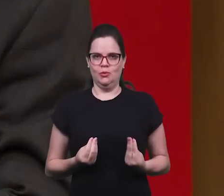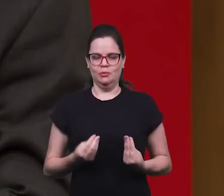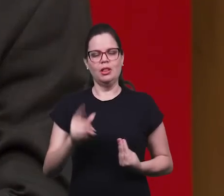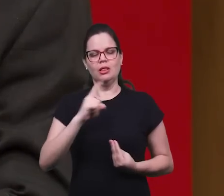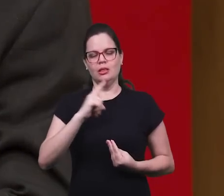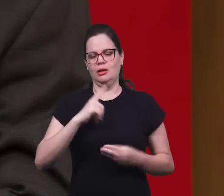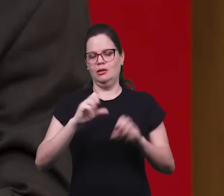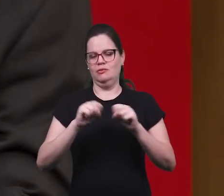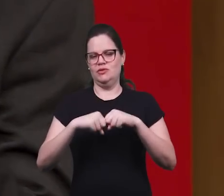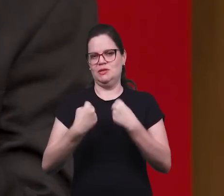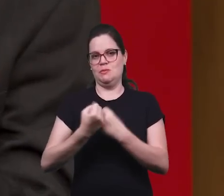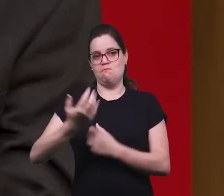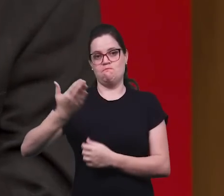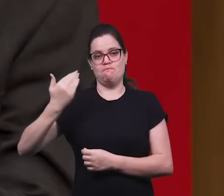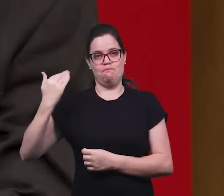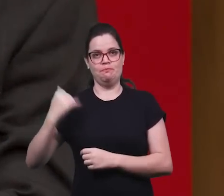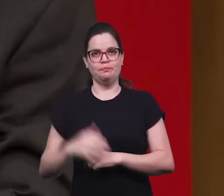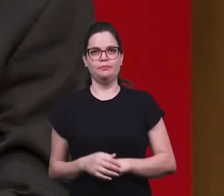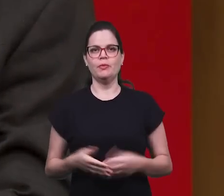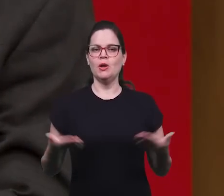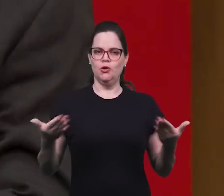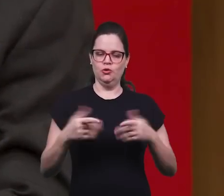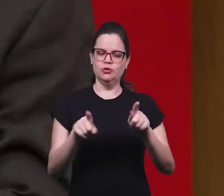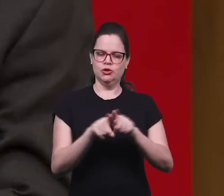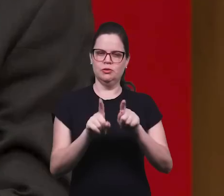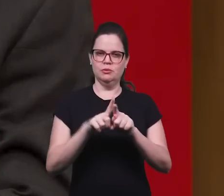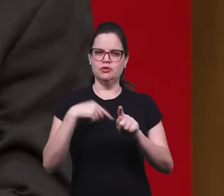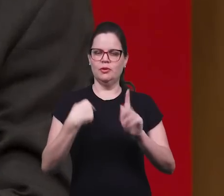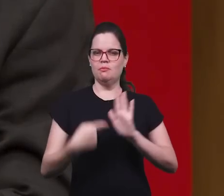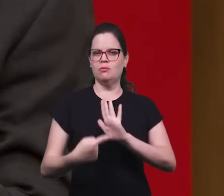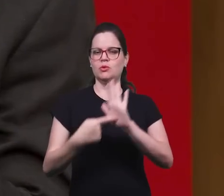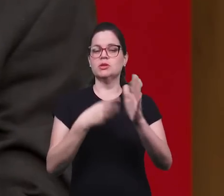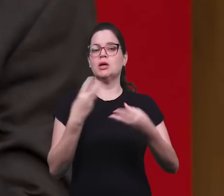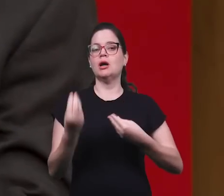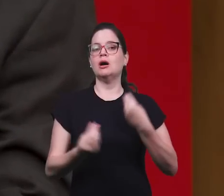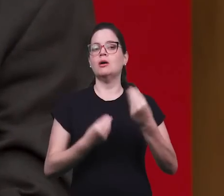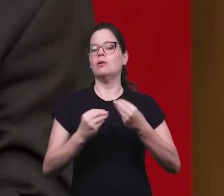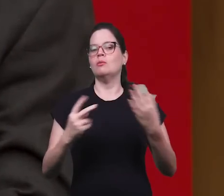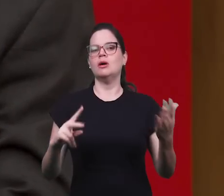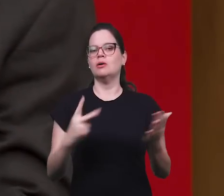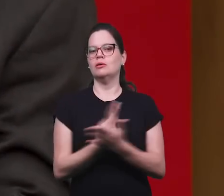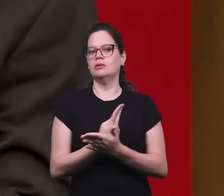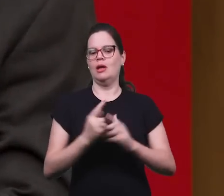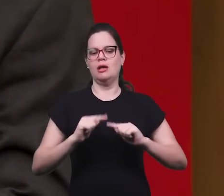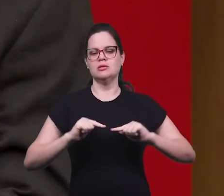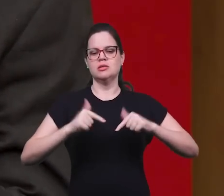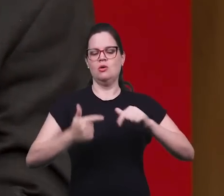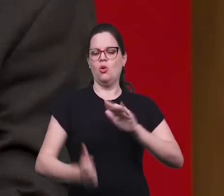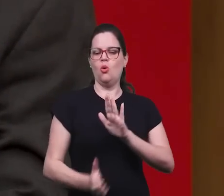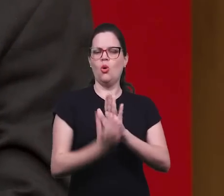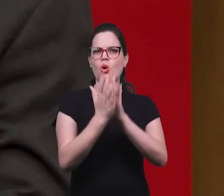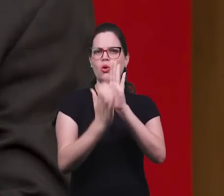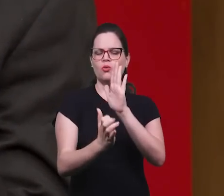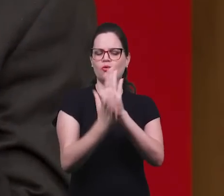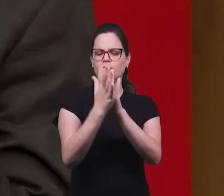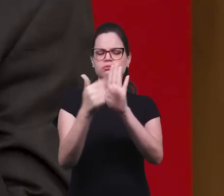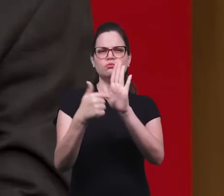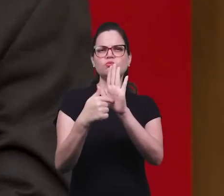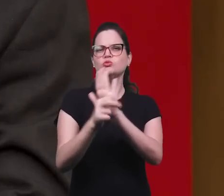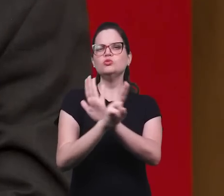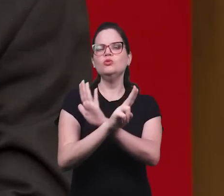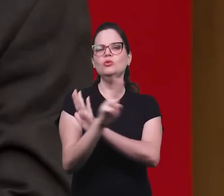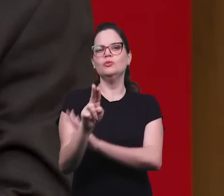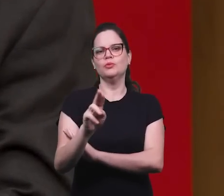naquela oportunidade, nós vamos fazer isso aqui hoje também, falar a respeito dessa ação do louvor, do louvor na alma